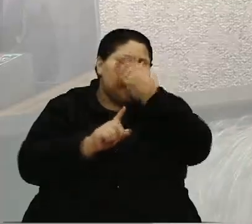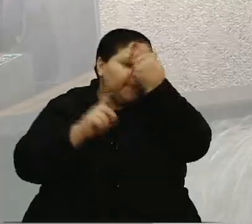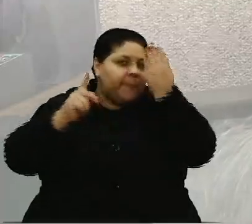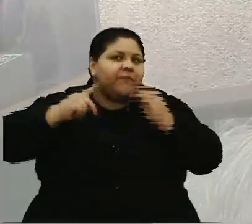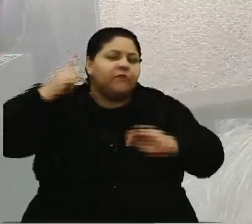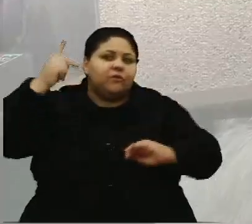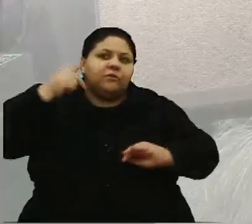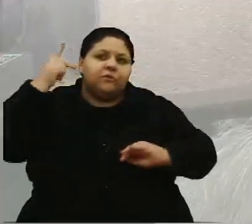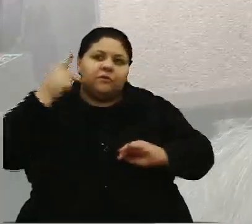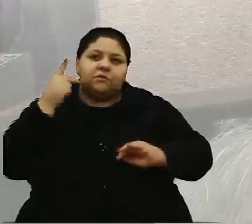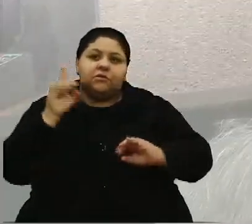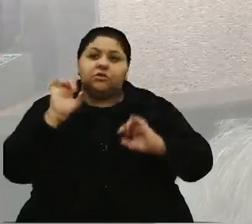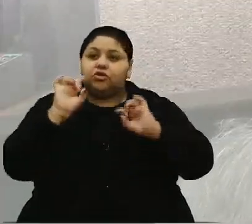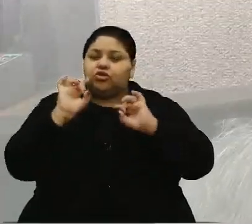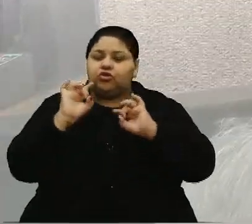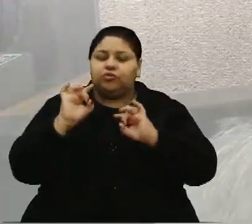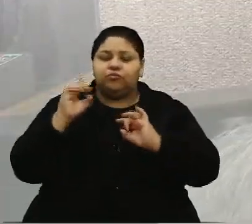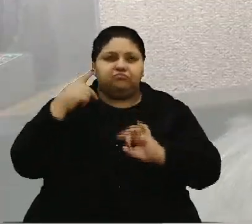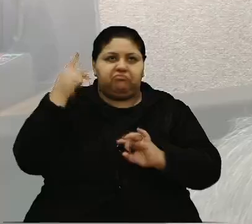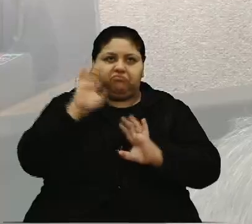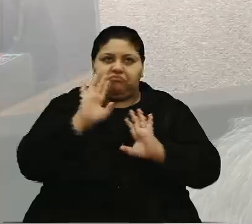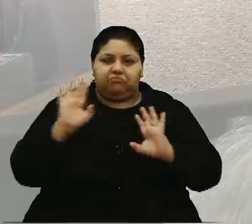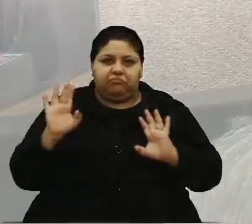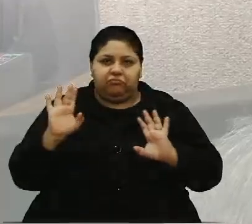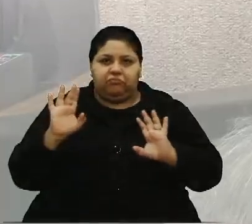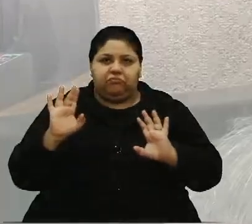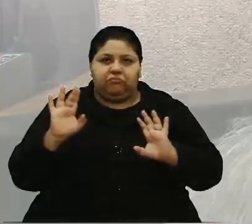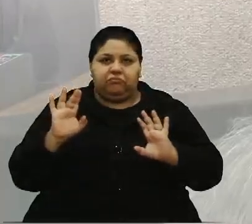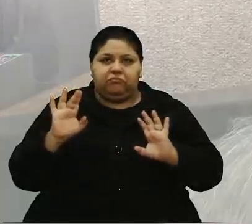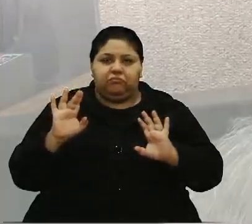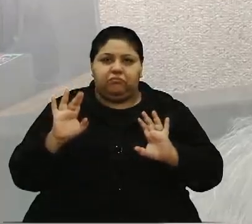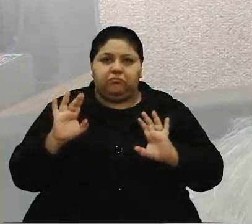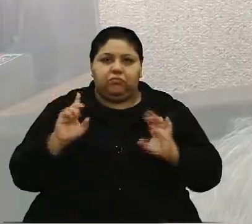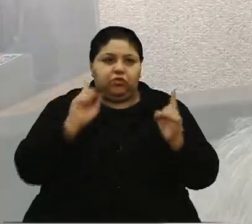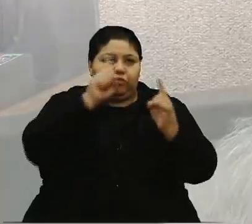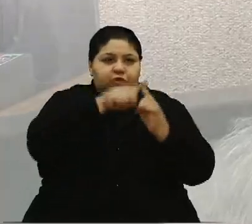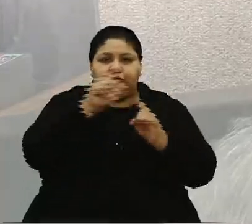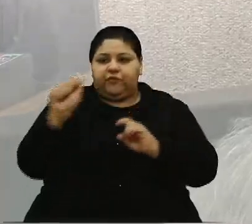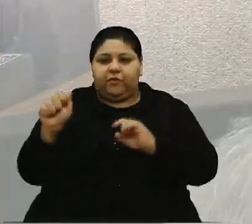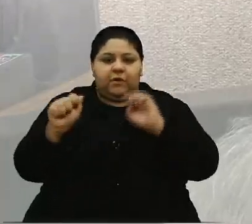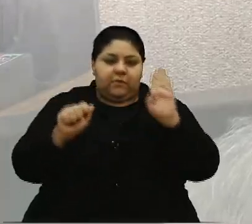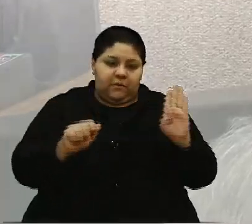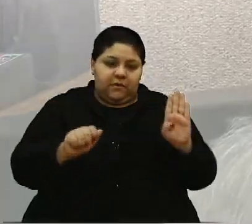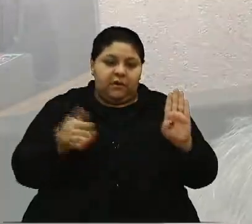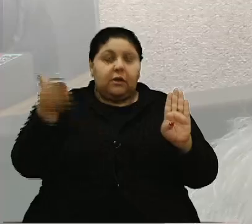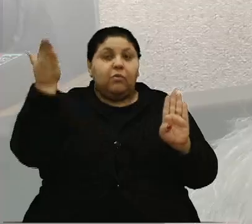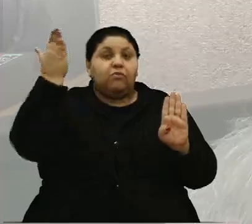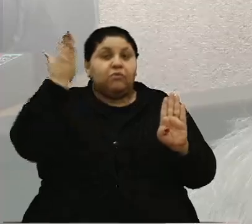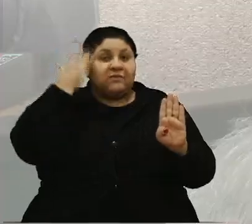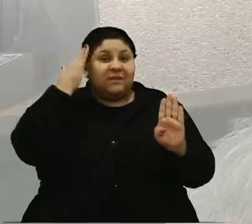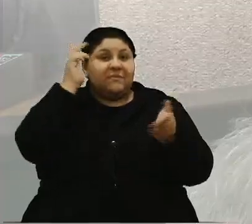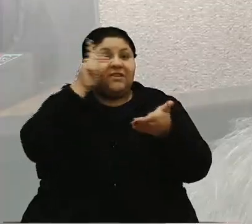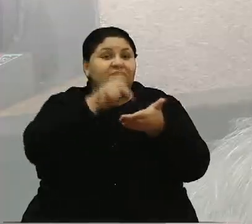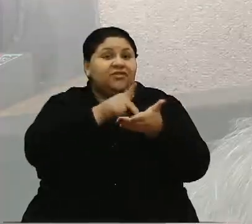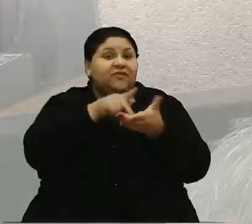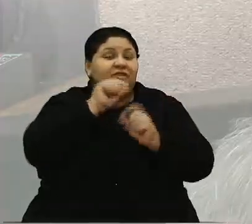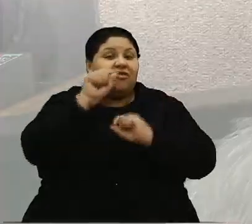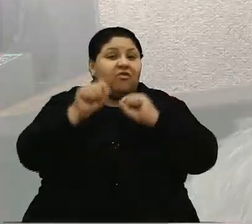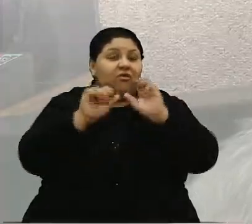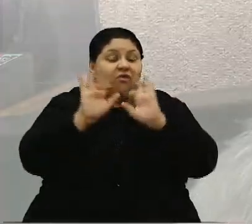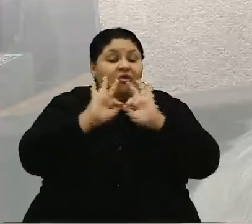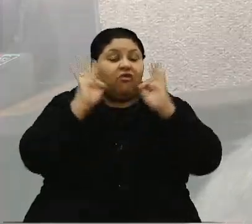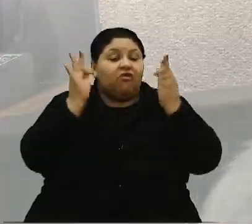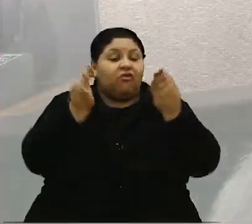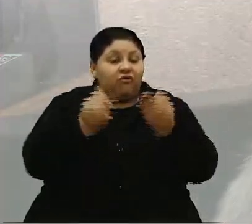política apenas, não é por ideal A ou B, mas é por saber na pele o que realmente as famílias